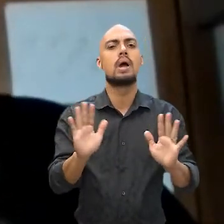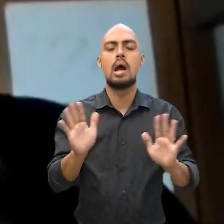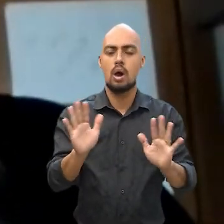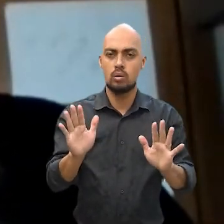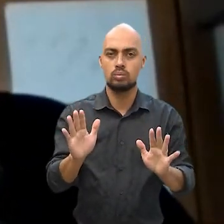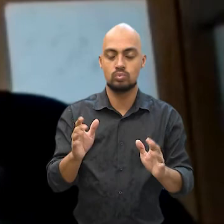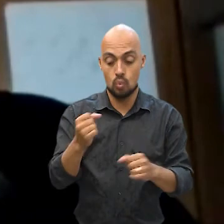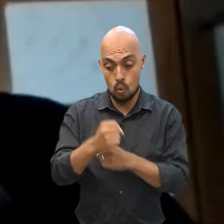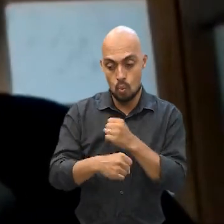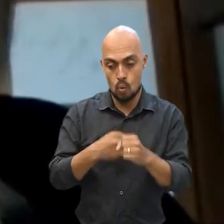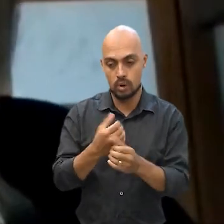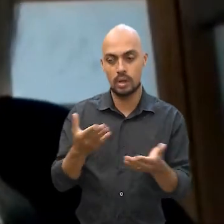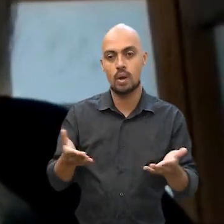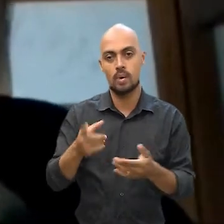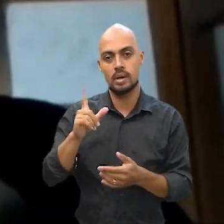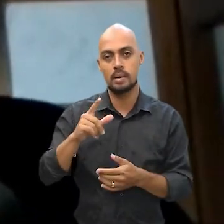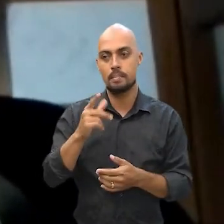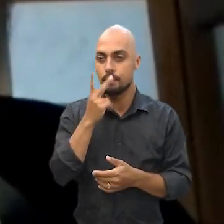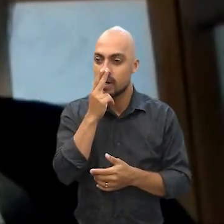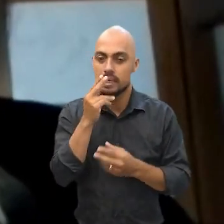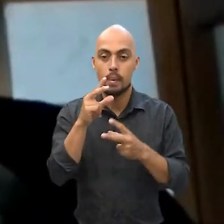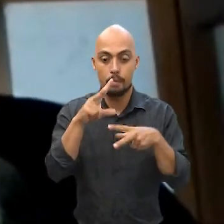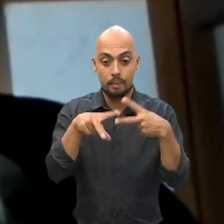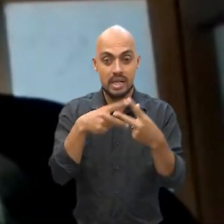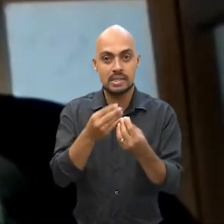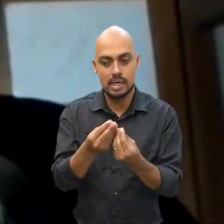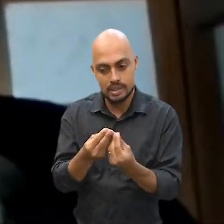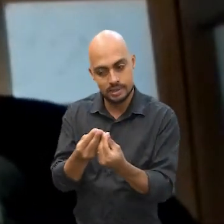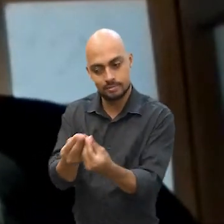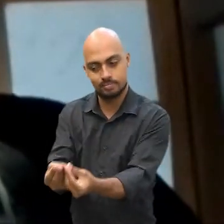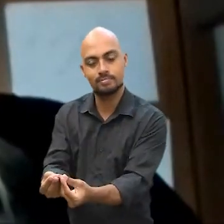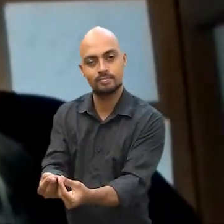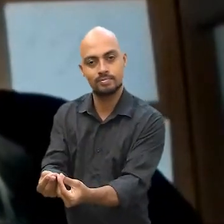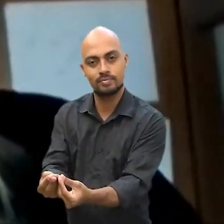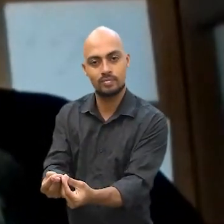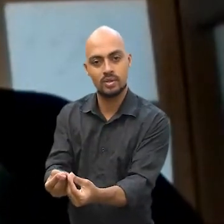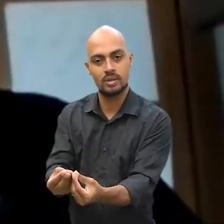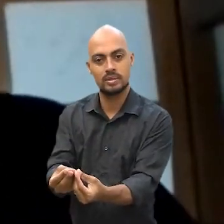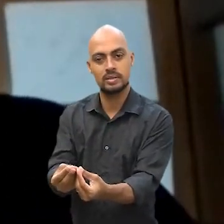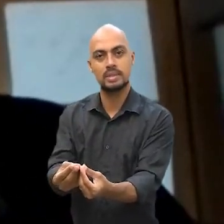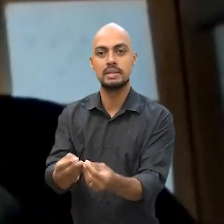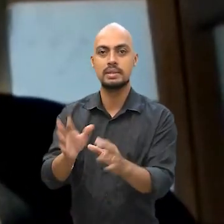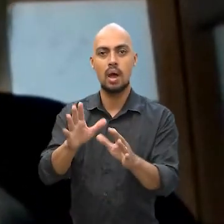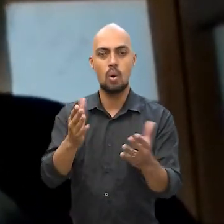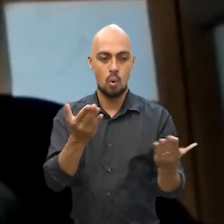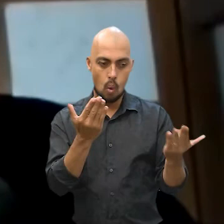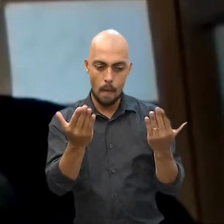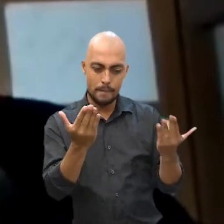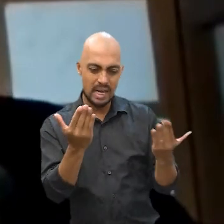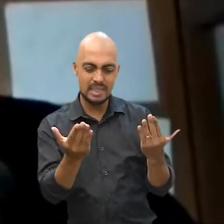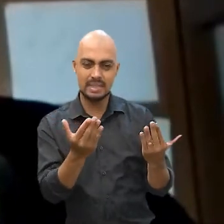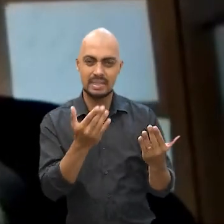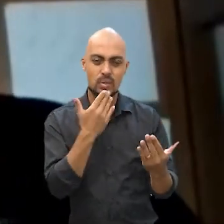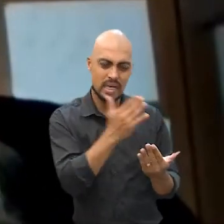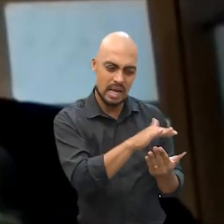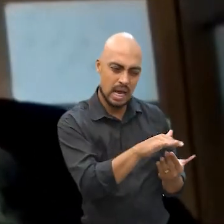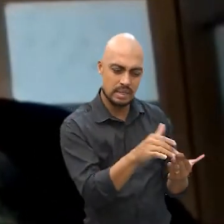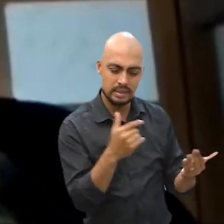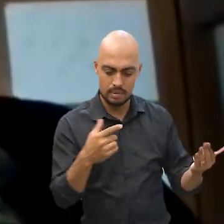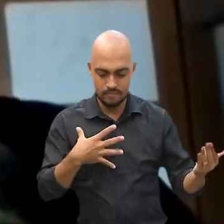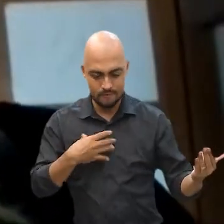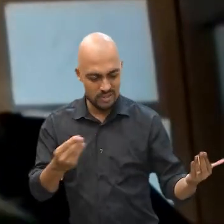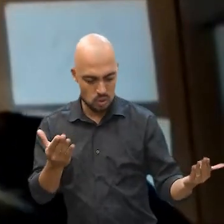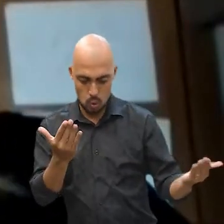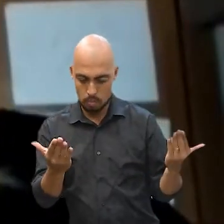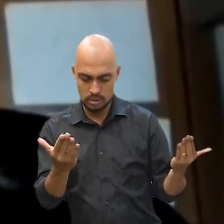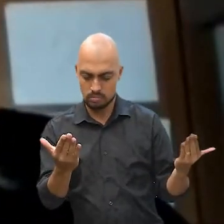ano como um presente que essa criança está recebendo para a gente poder excluir as comparações externas e focar nessa criança.